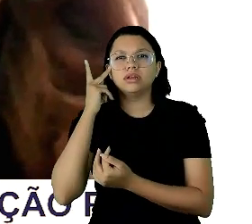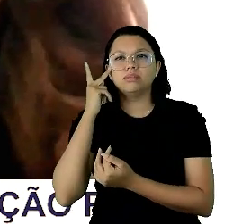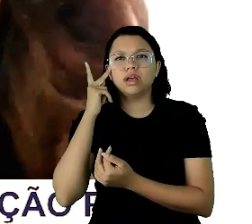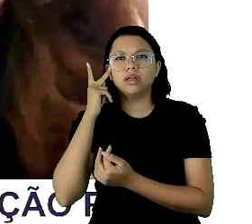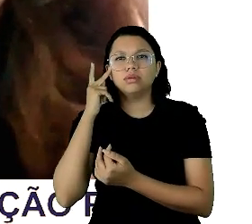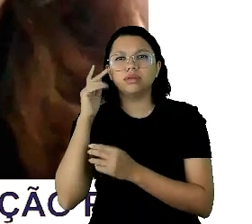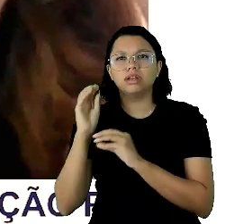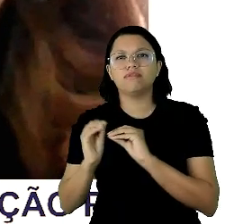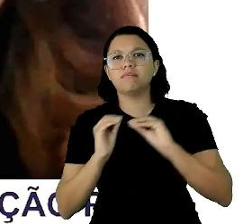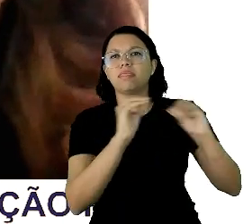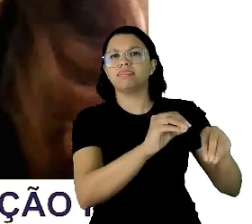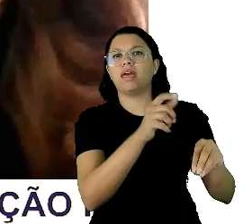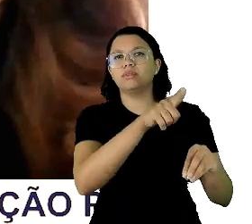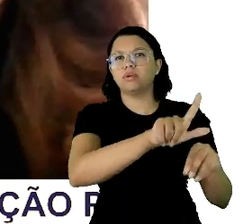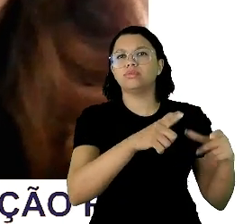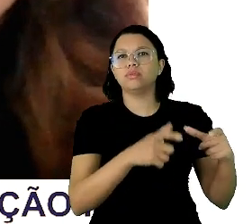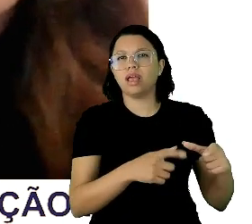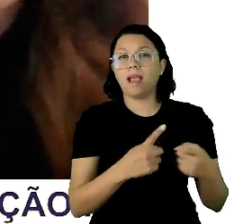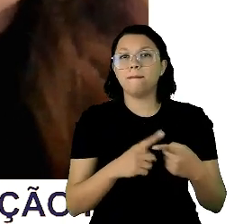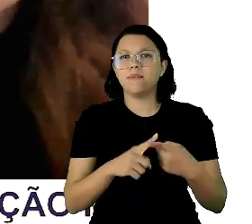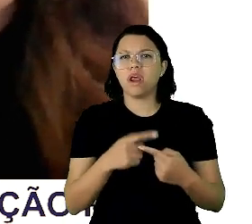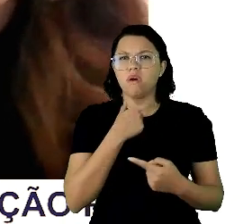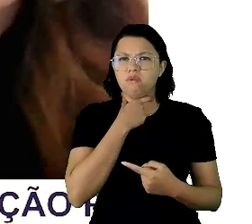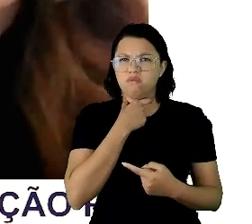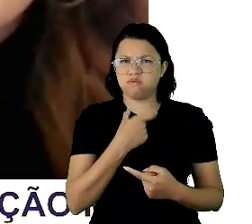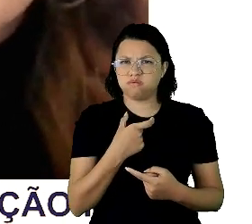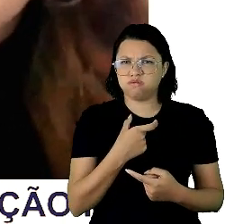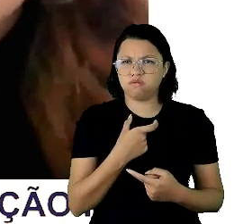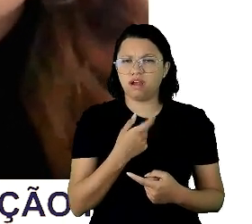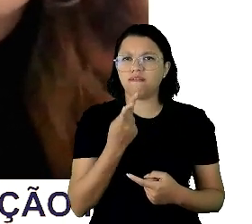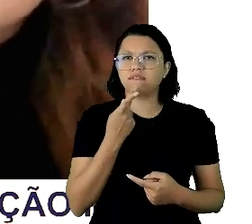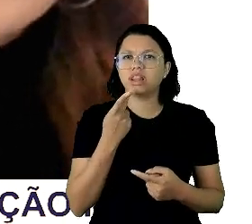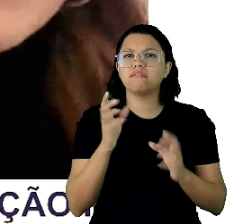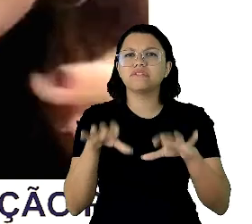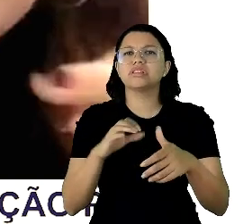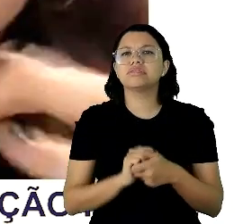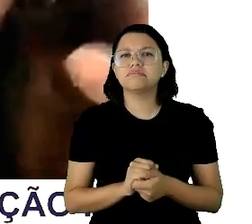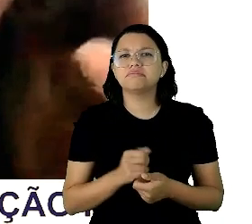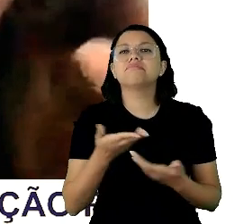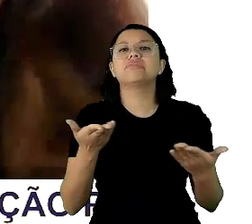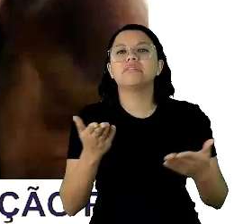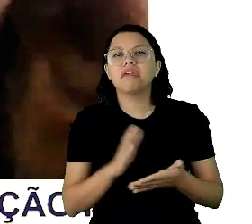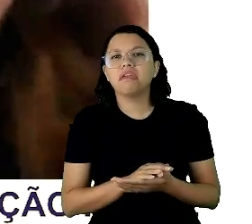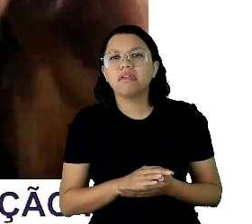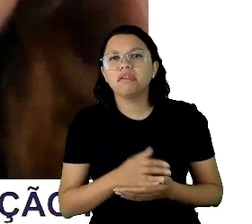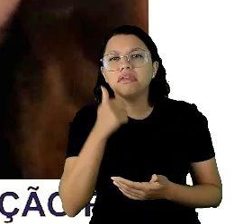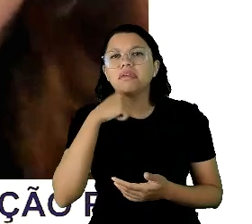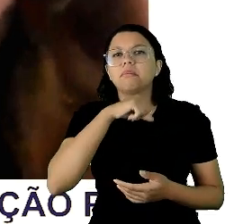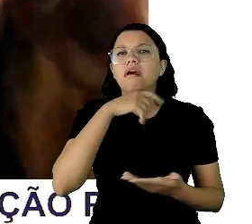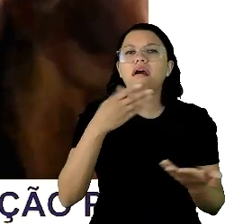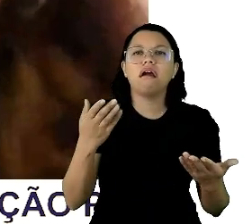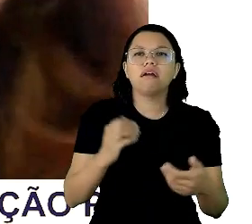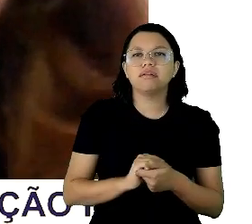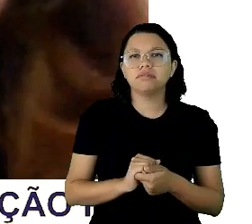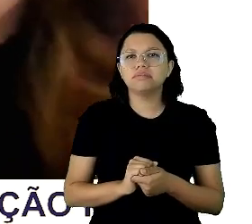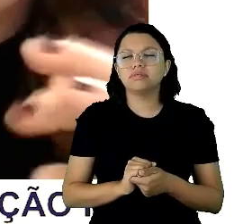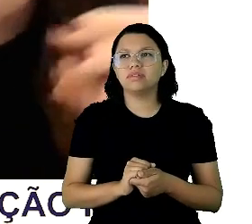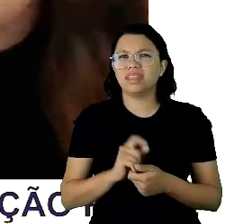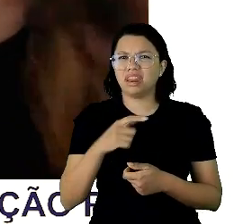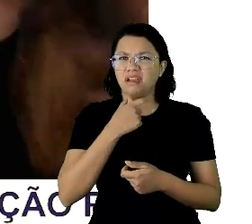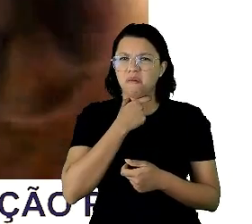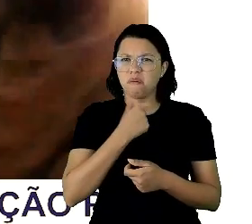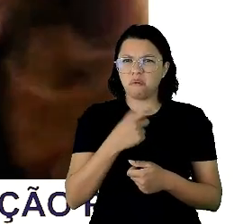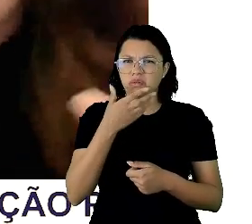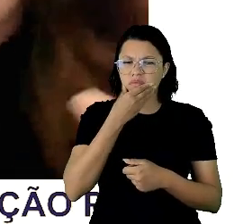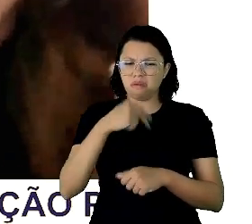extremamente grosseiro, e ele falava assim, e aí, mãezinha, não sei o quê, eu sei. Ele era grosso, machista, ele era um horror.